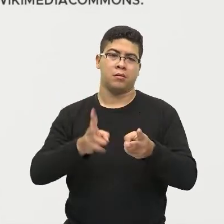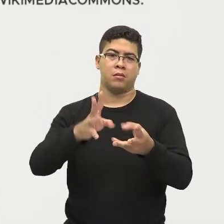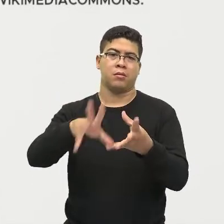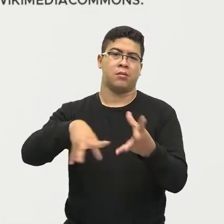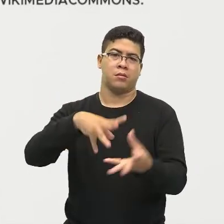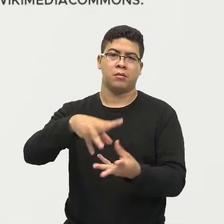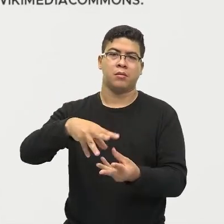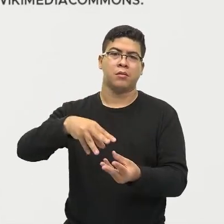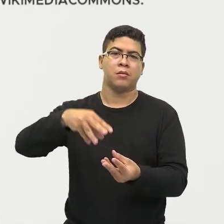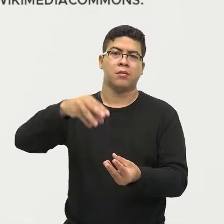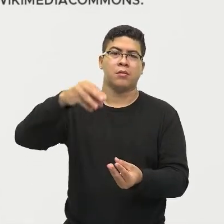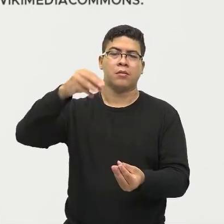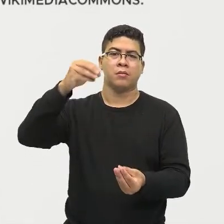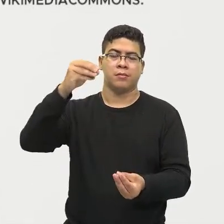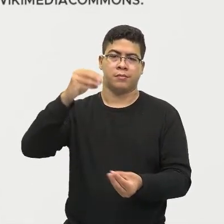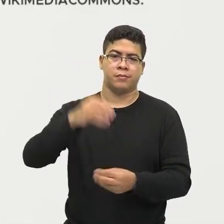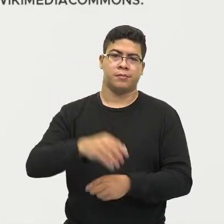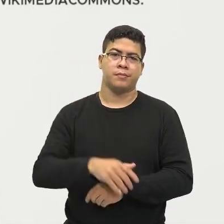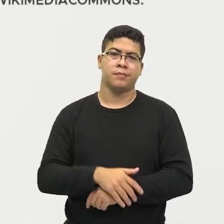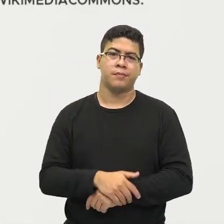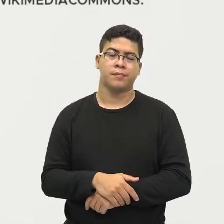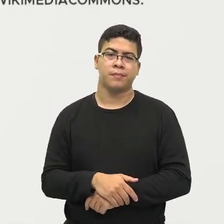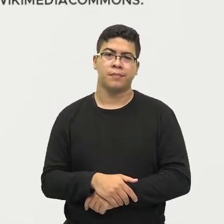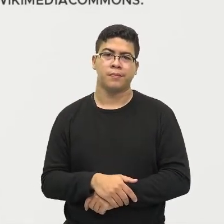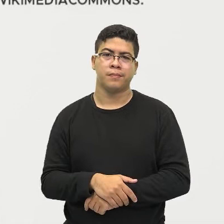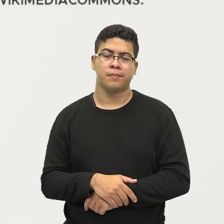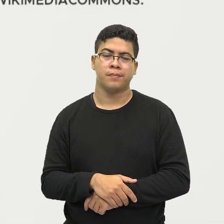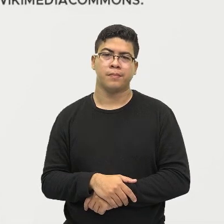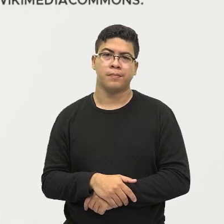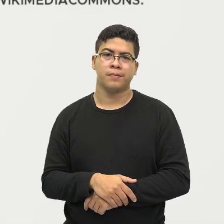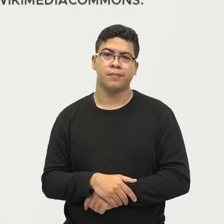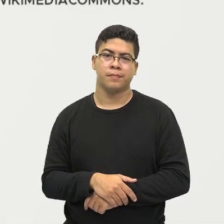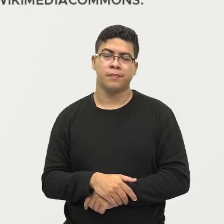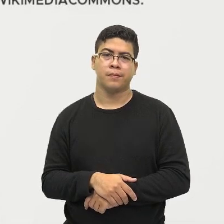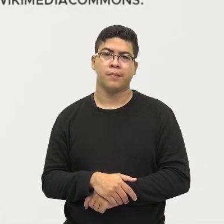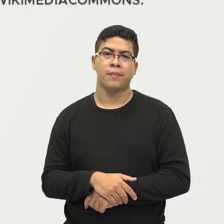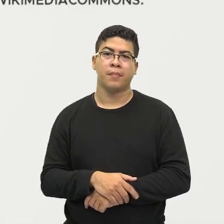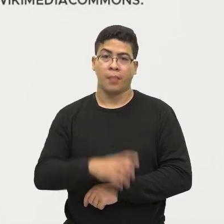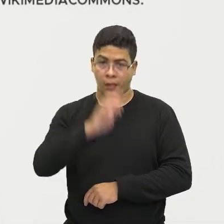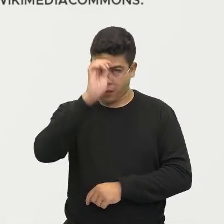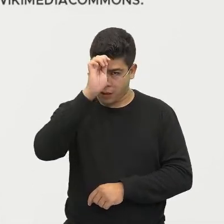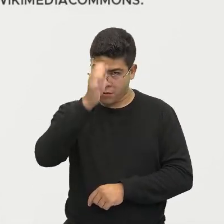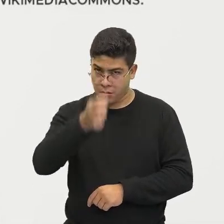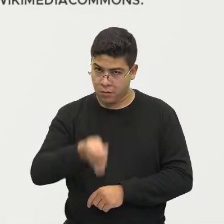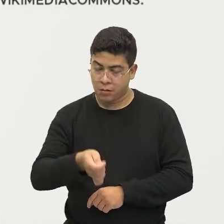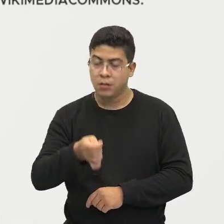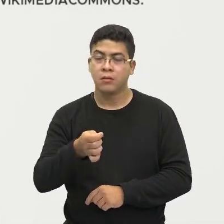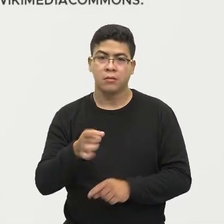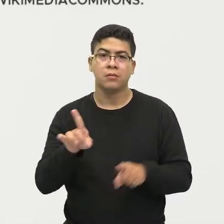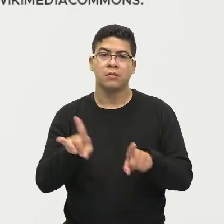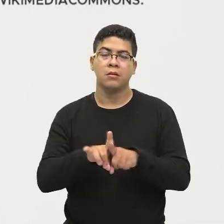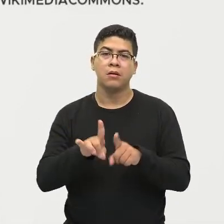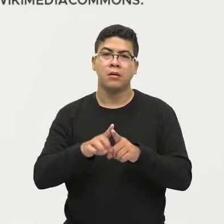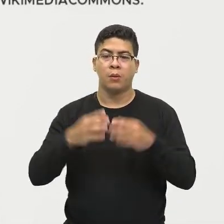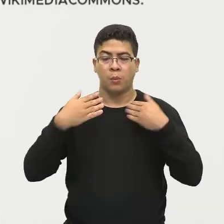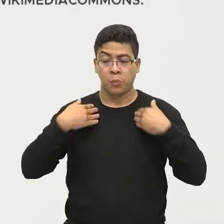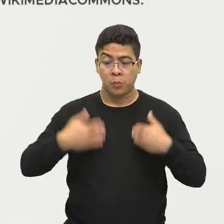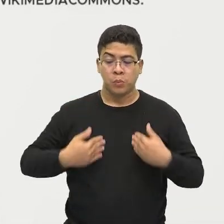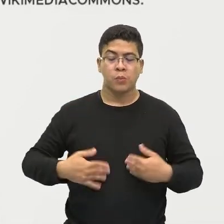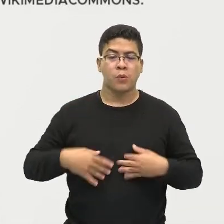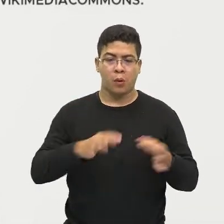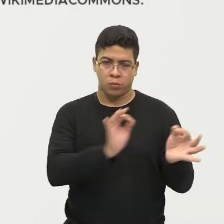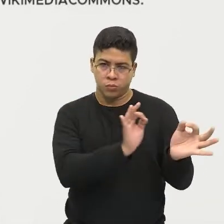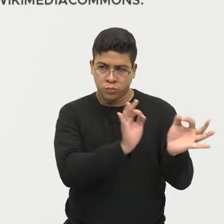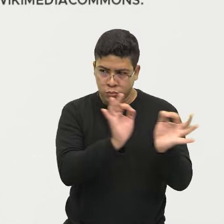da alma extinta. Então, eles saudavam, né, a matéria, aquilo que